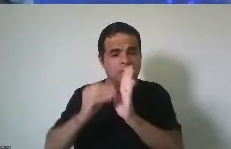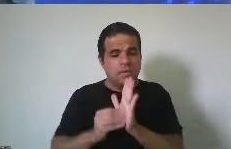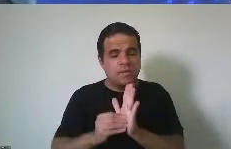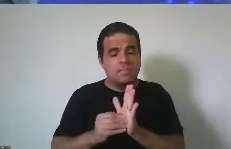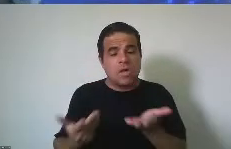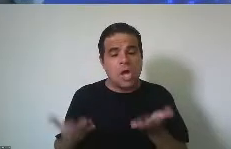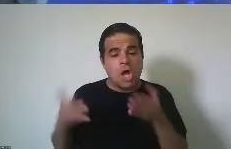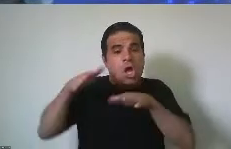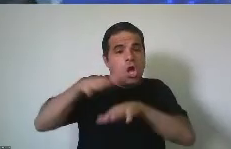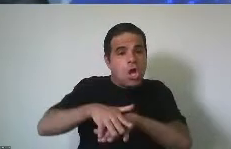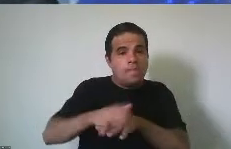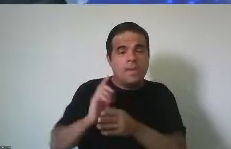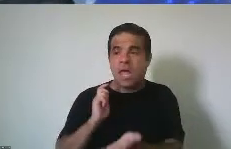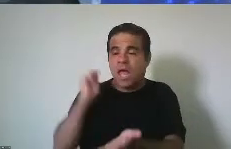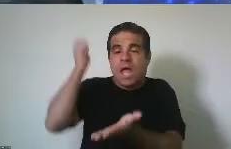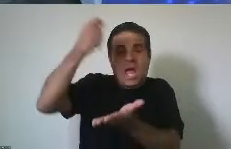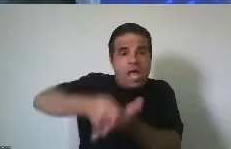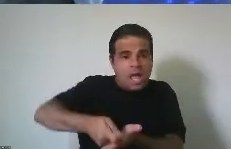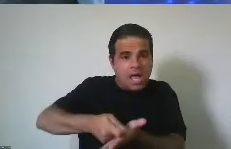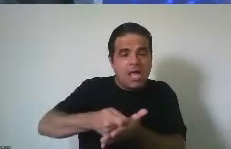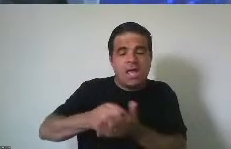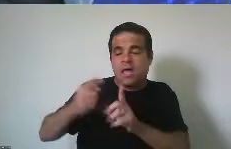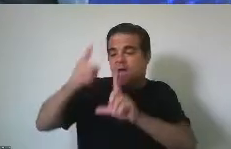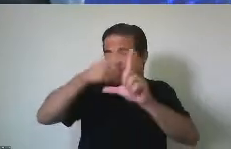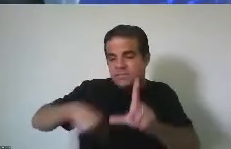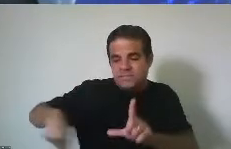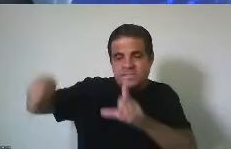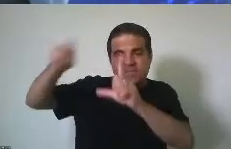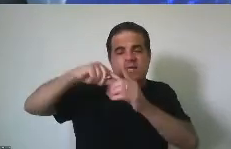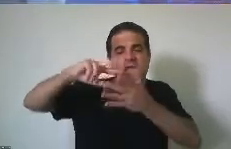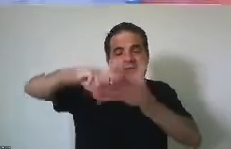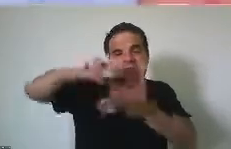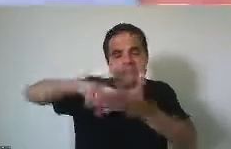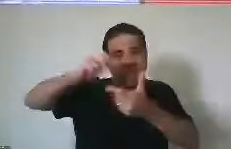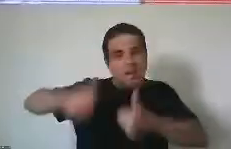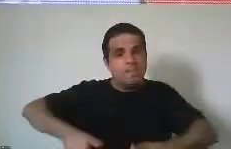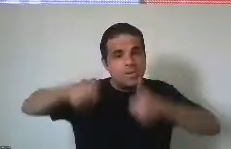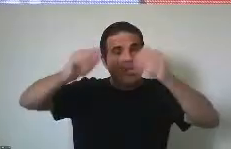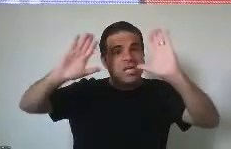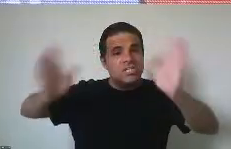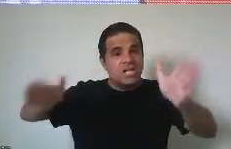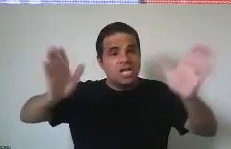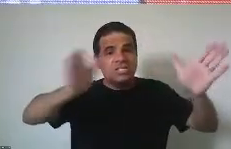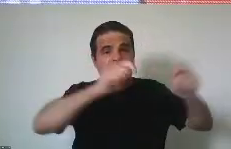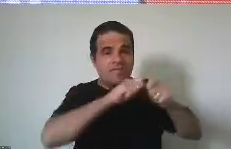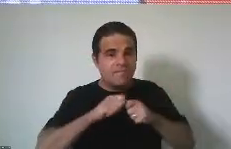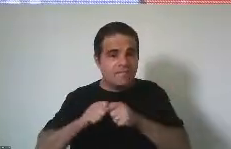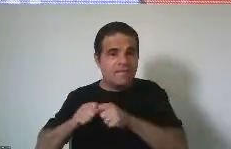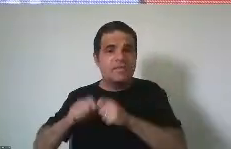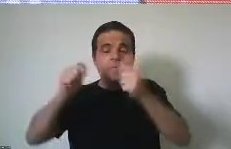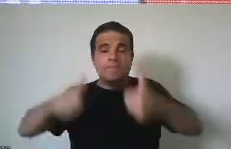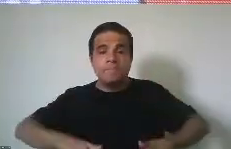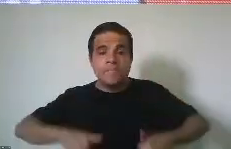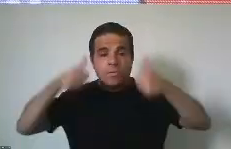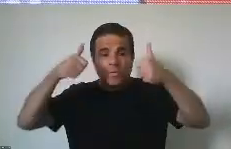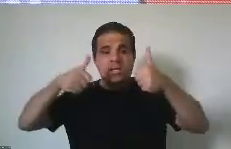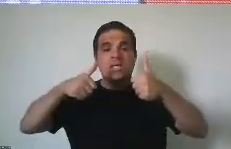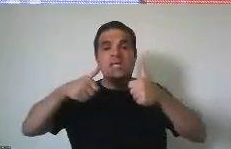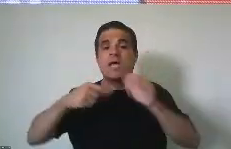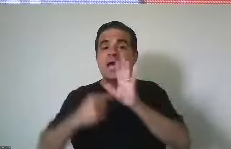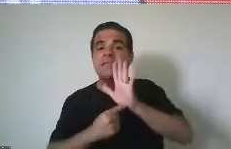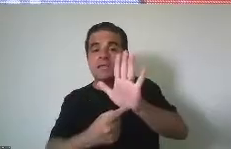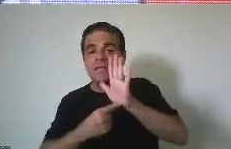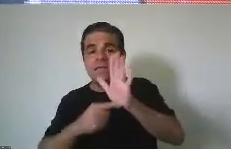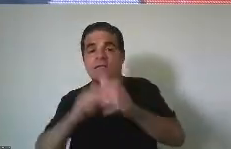a remuneração entre ciclo tarifário da melhoria realizadas melhorias a gente executa e apresenta cada